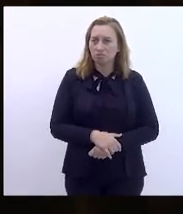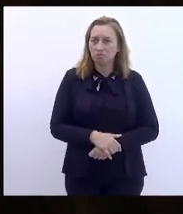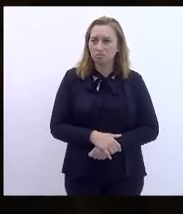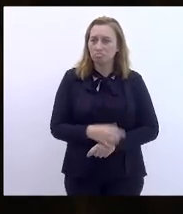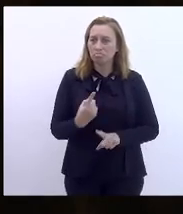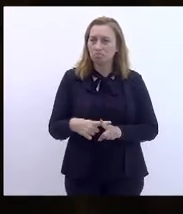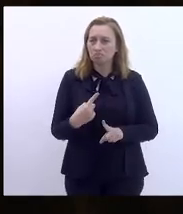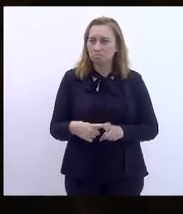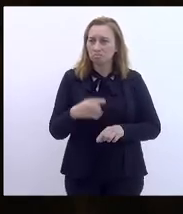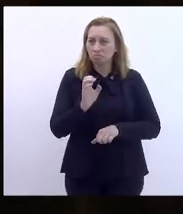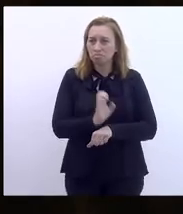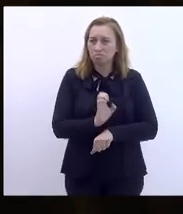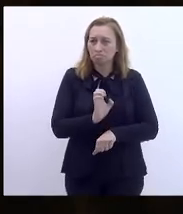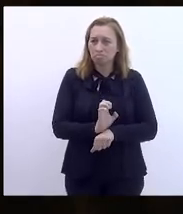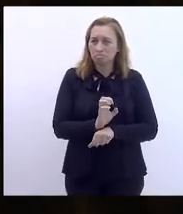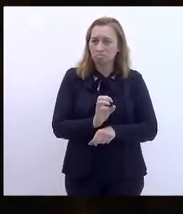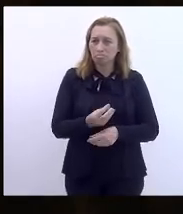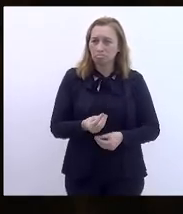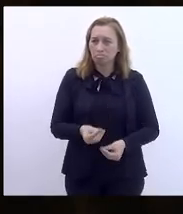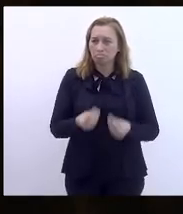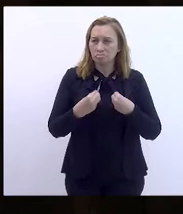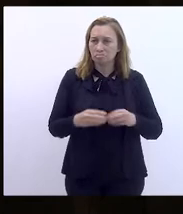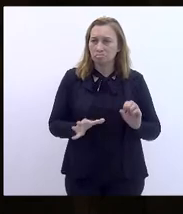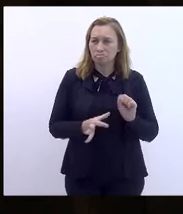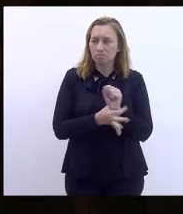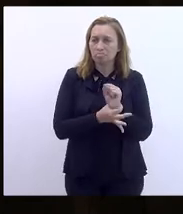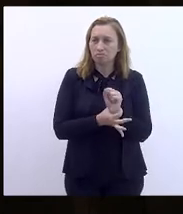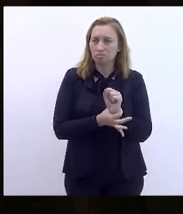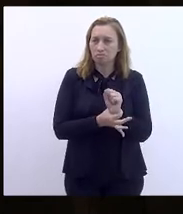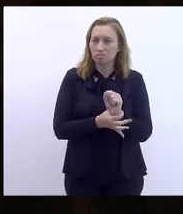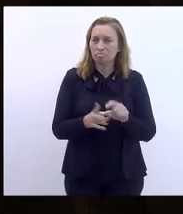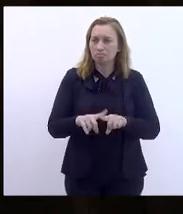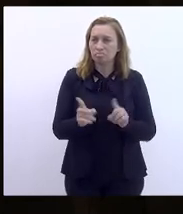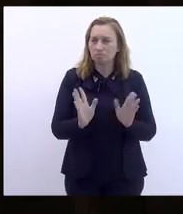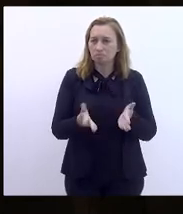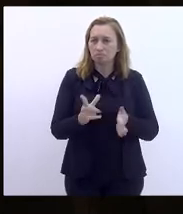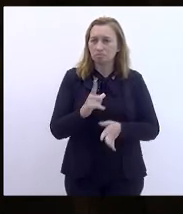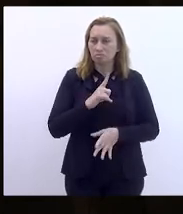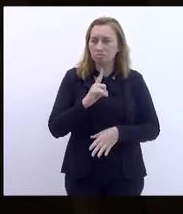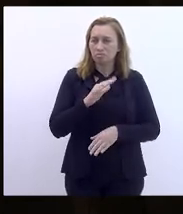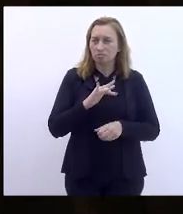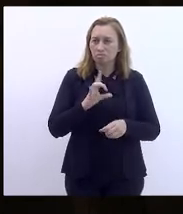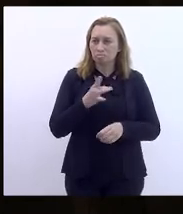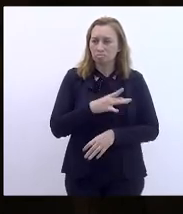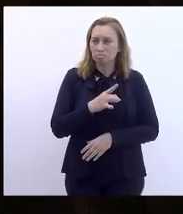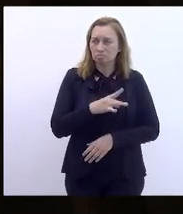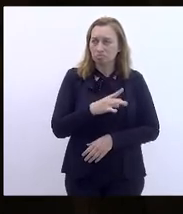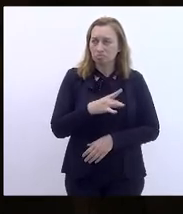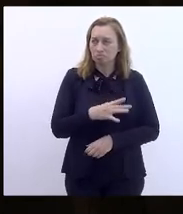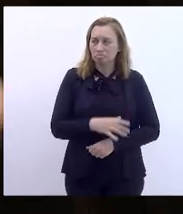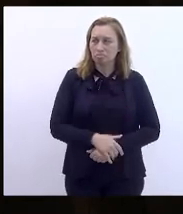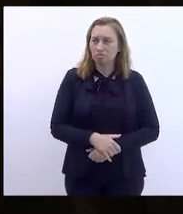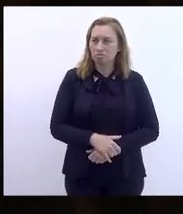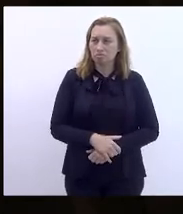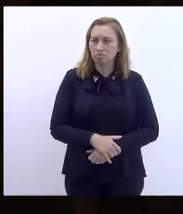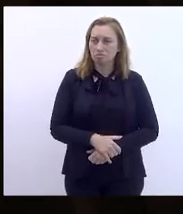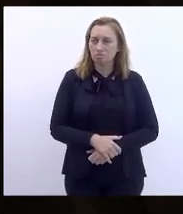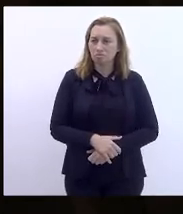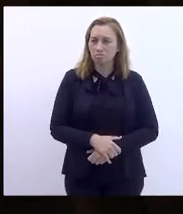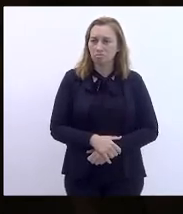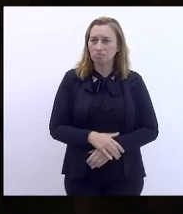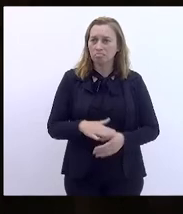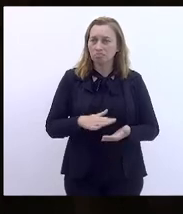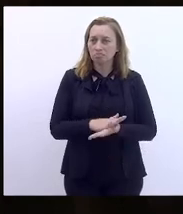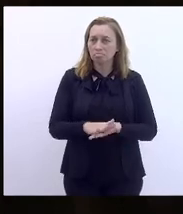porque era o estado para me dar essa proteção mas hoje eu tenho medo tá então o Estado